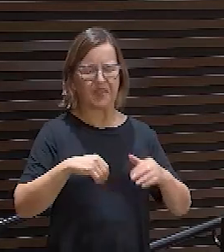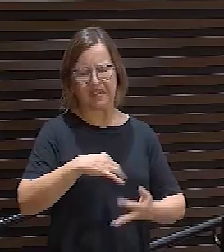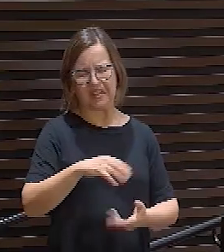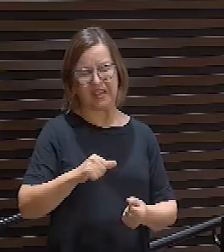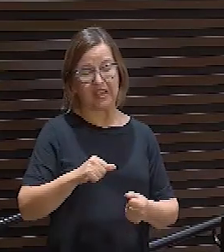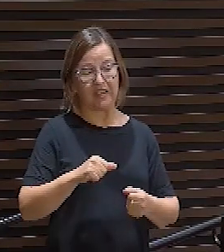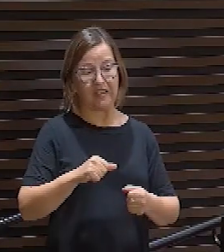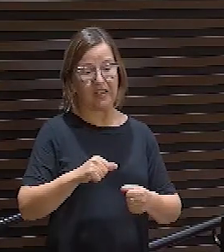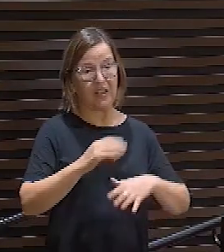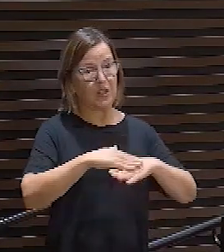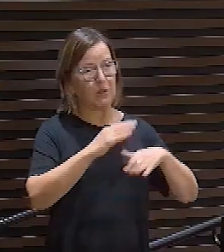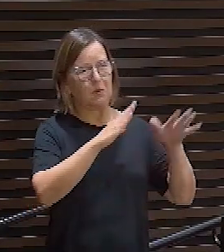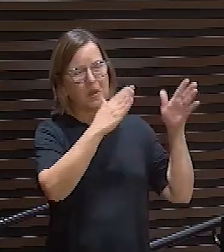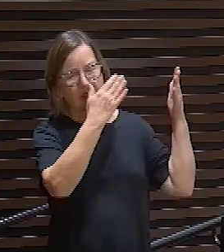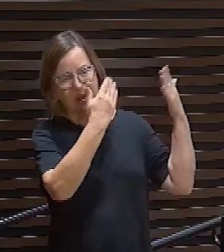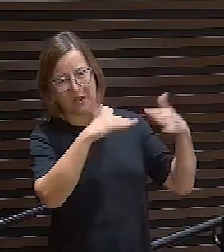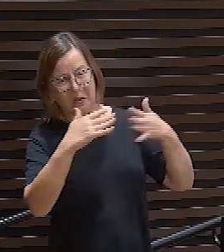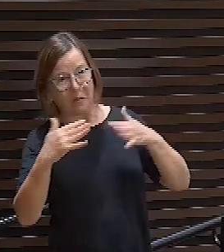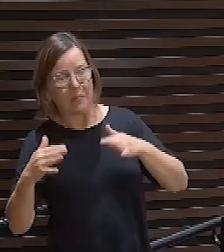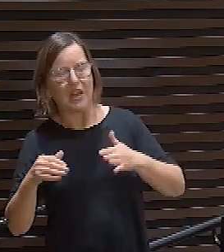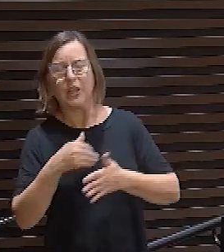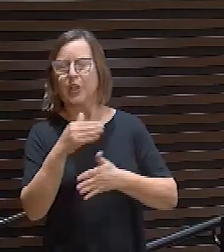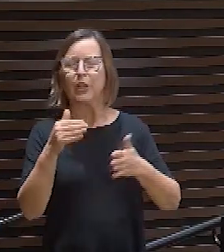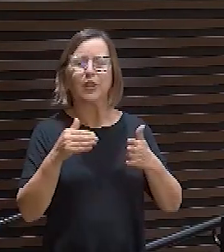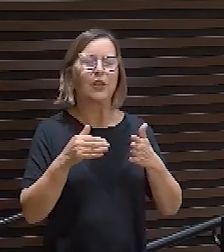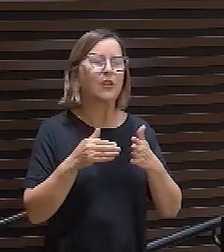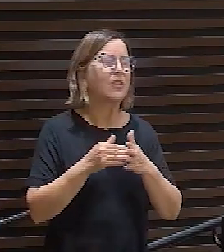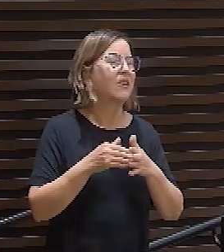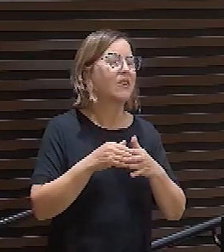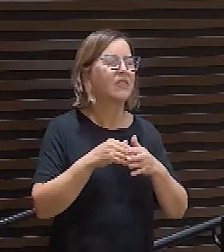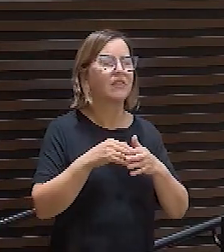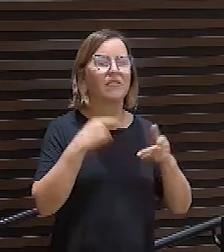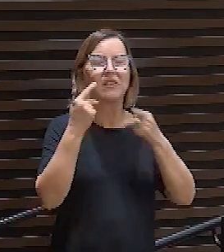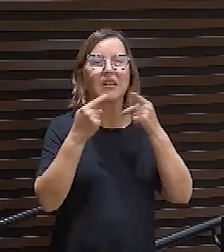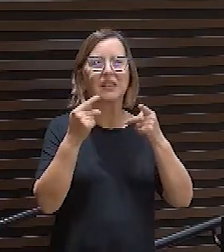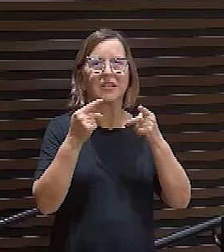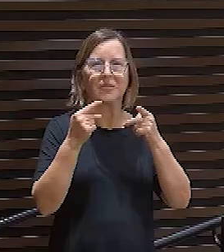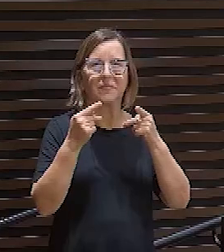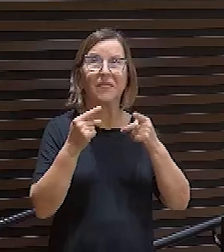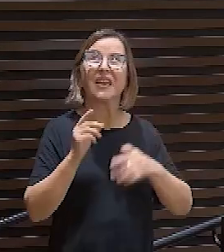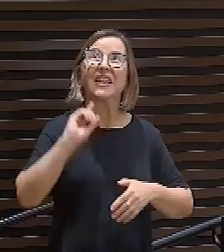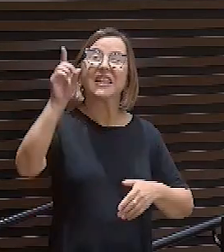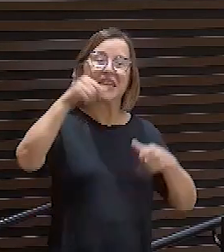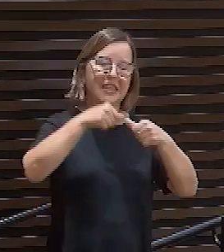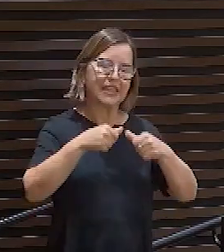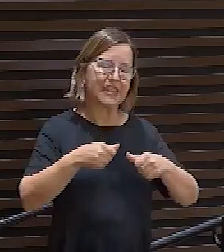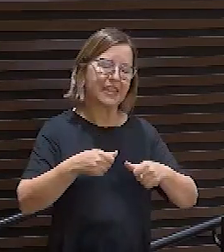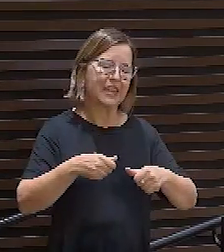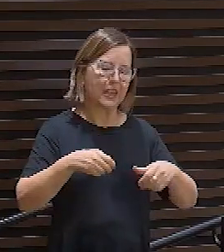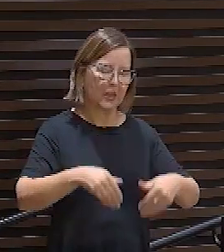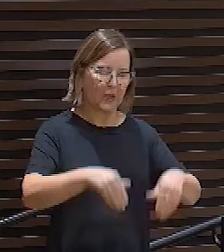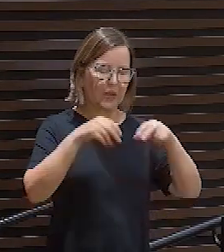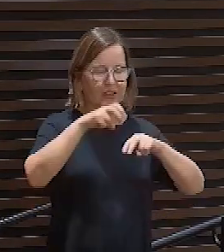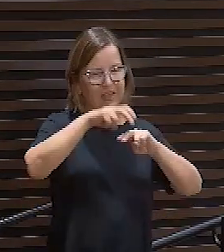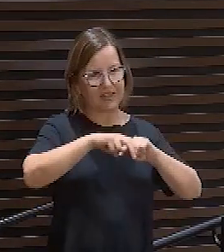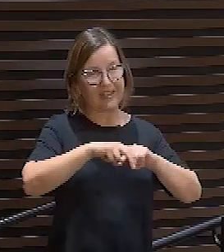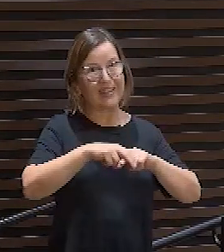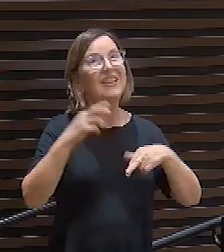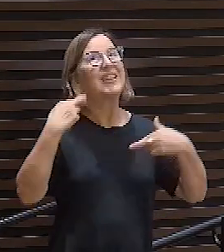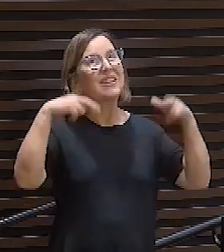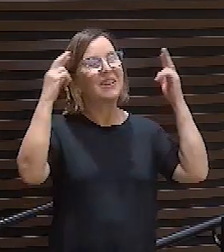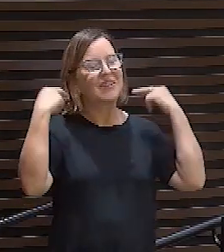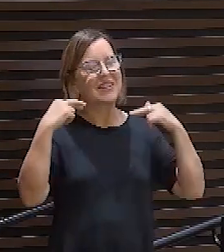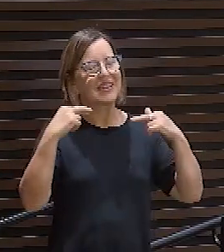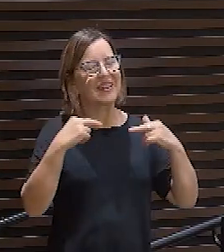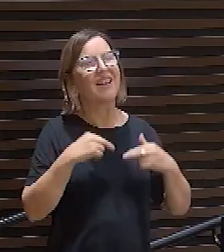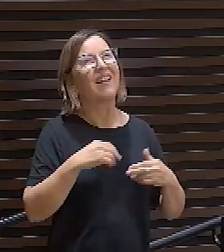mar e tudo que neles há, estavam todos dizendo: àquele que está sentado no trono e ao Cordeiro, seja o louvor, e